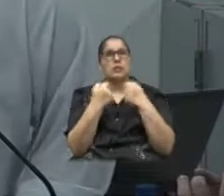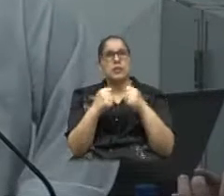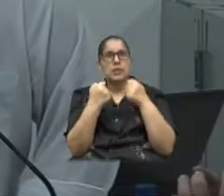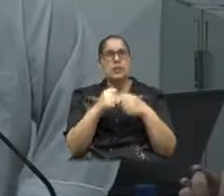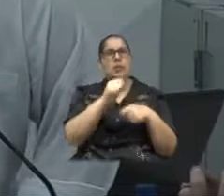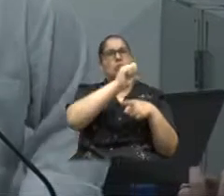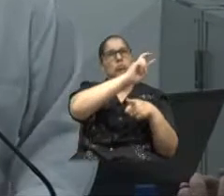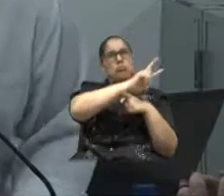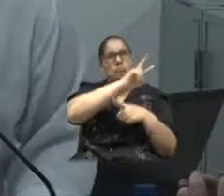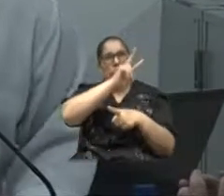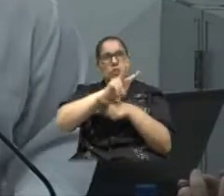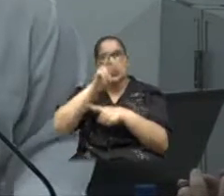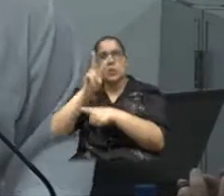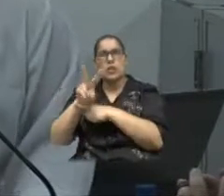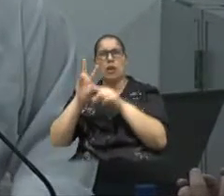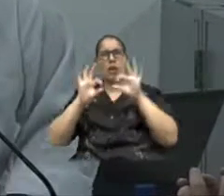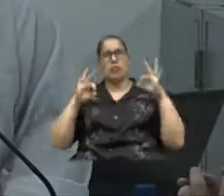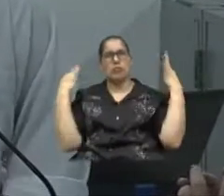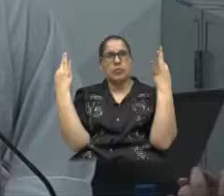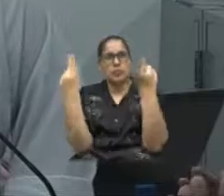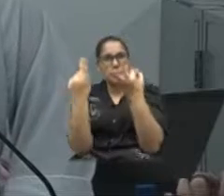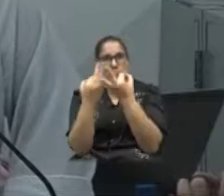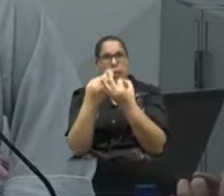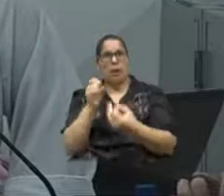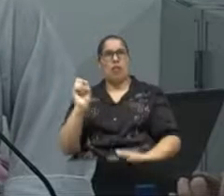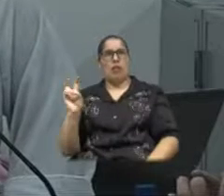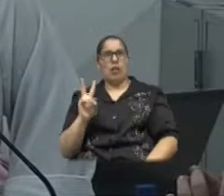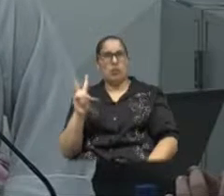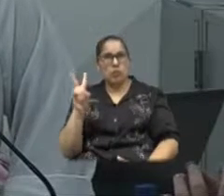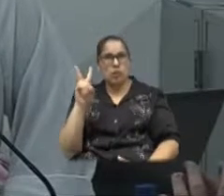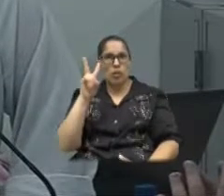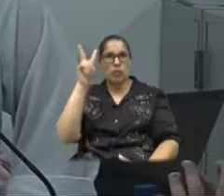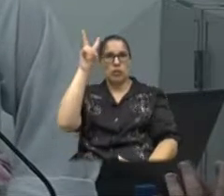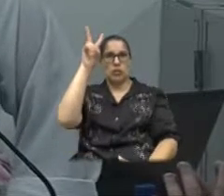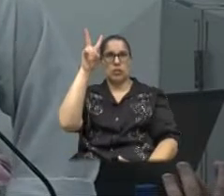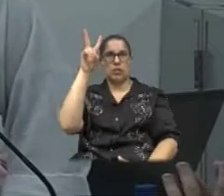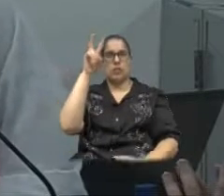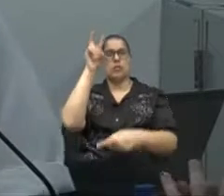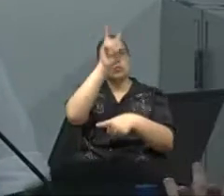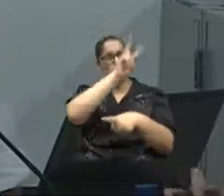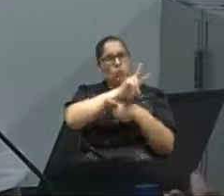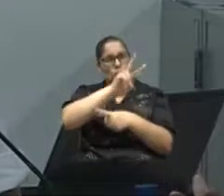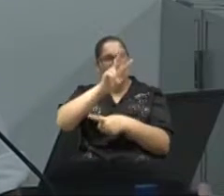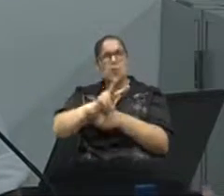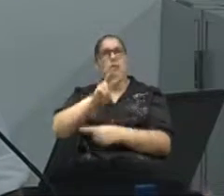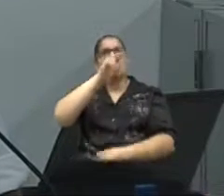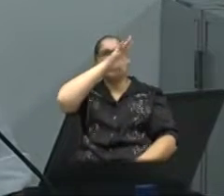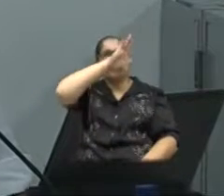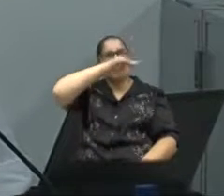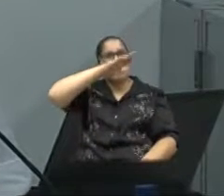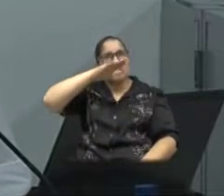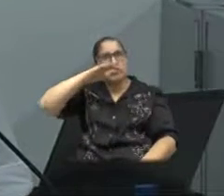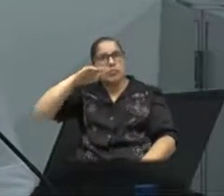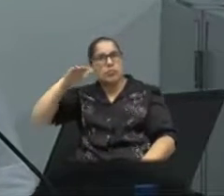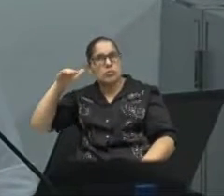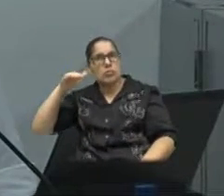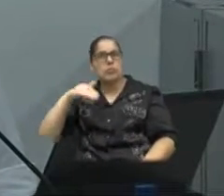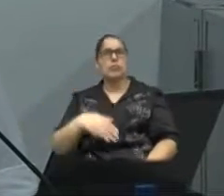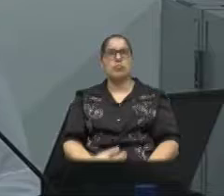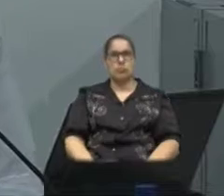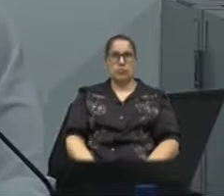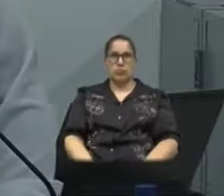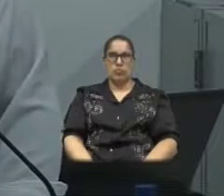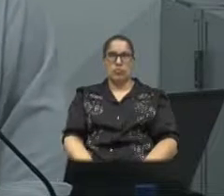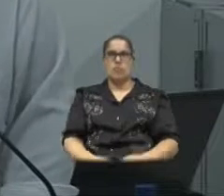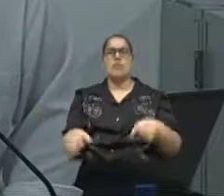moral. Está na hora da gente cuidar das nossas crianças. Não aceitar mais, é por isso que eu entrei com o projeto Escola Sem Partido,